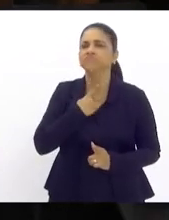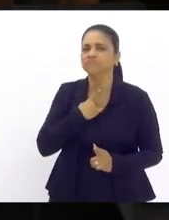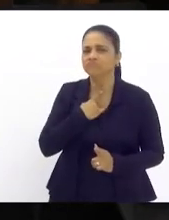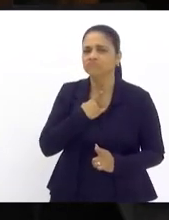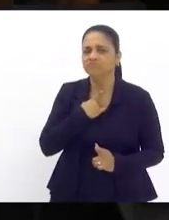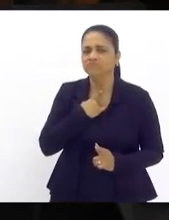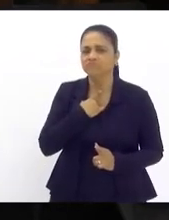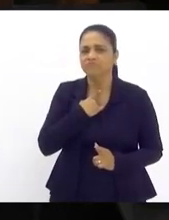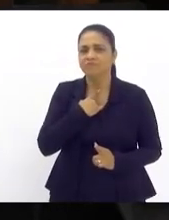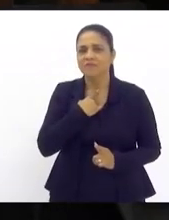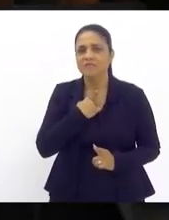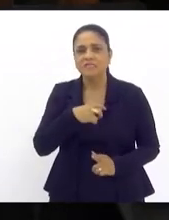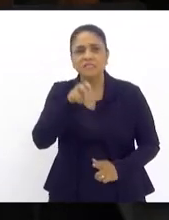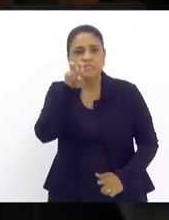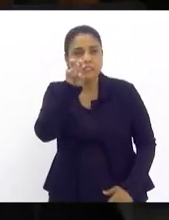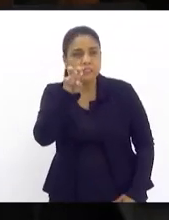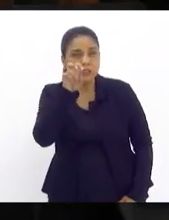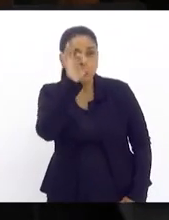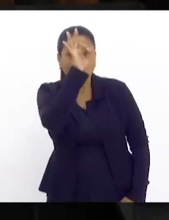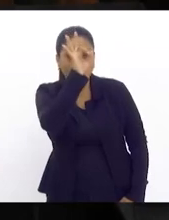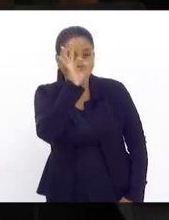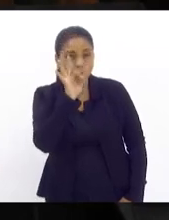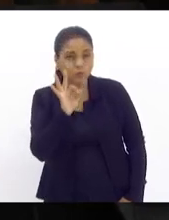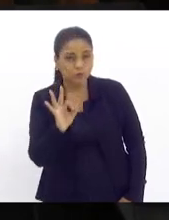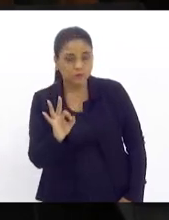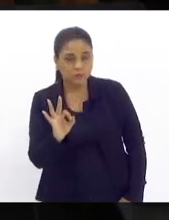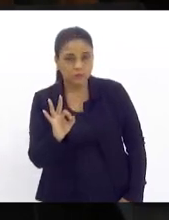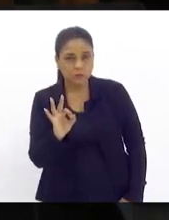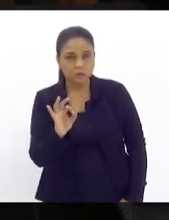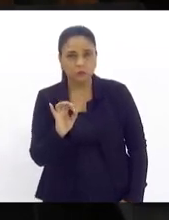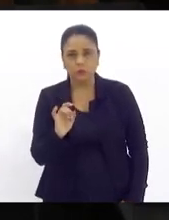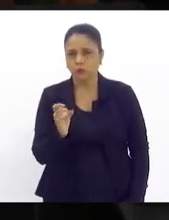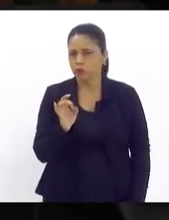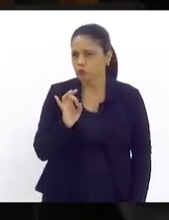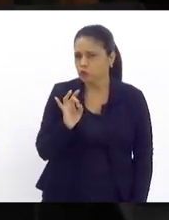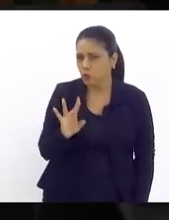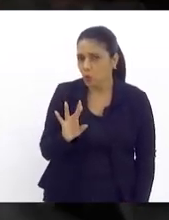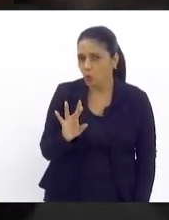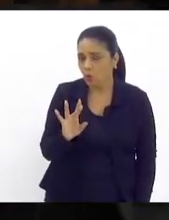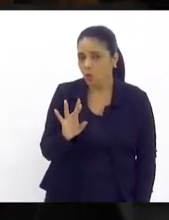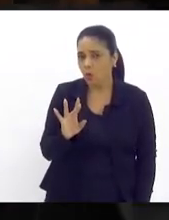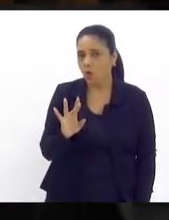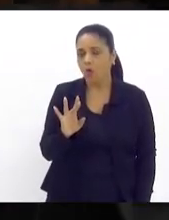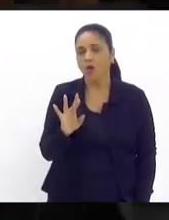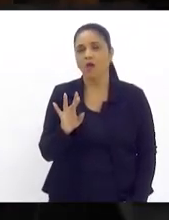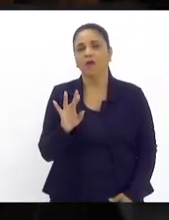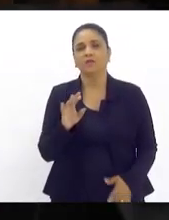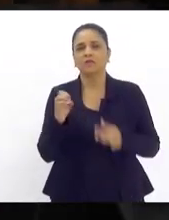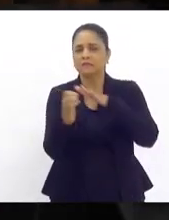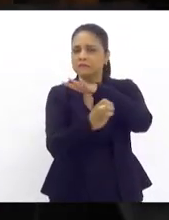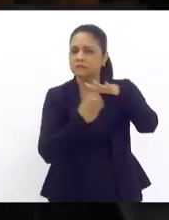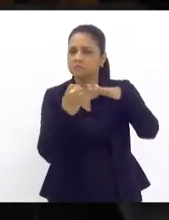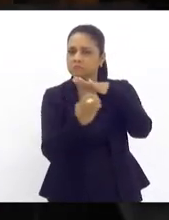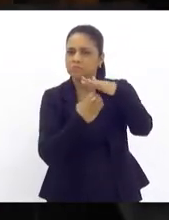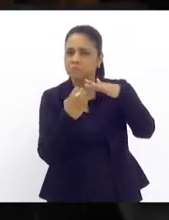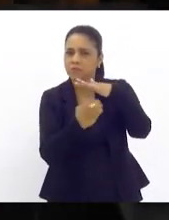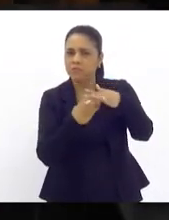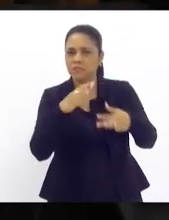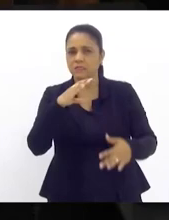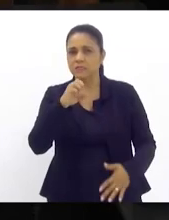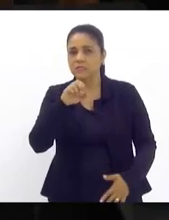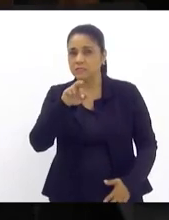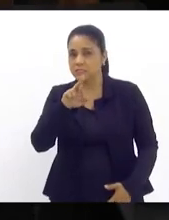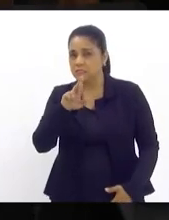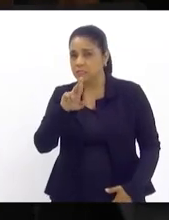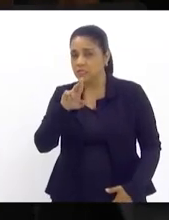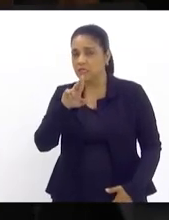que 5% apenas do que as cervejarias que